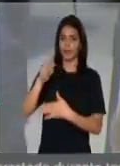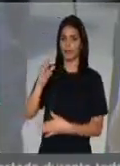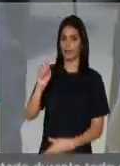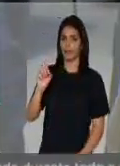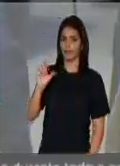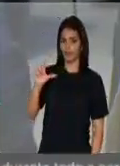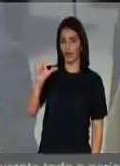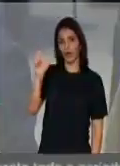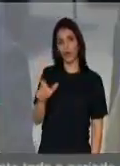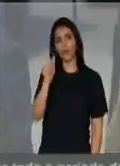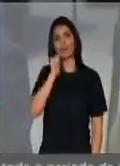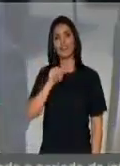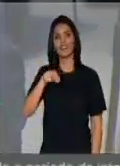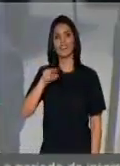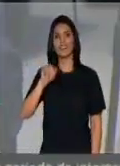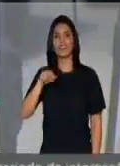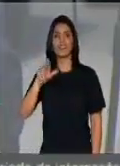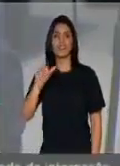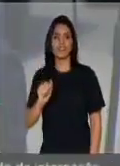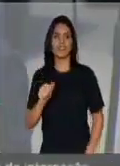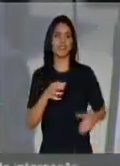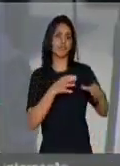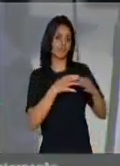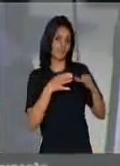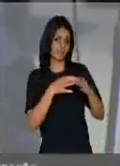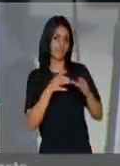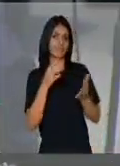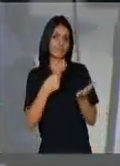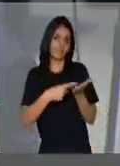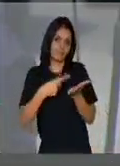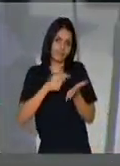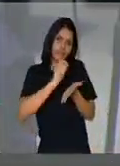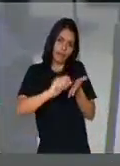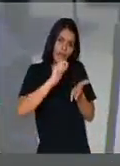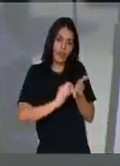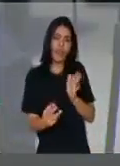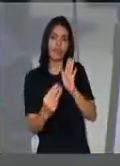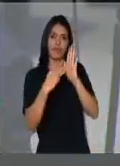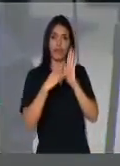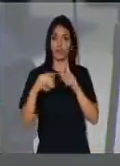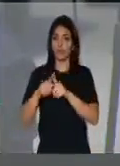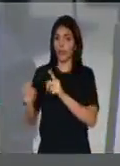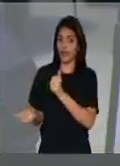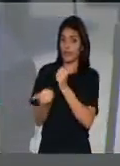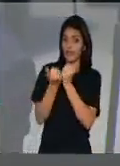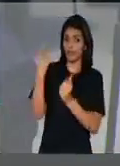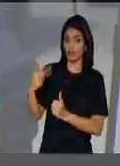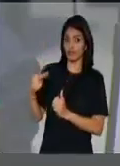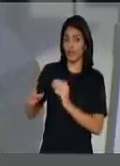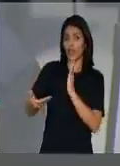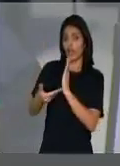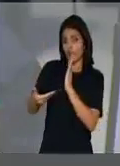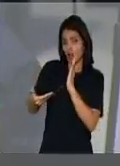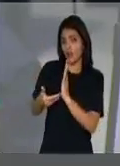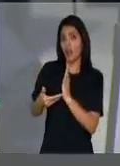a Nina, que compôs a formação dessa emenda, como a assessoria da Casa, que tem nos